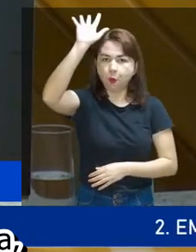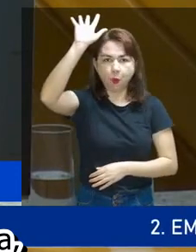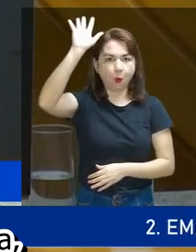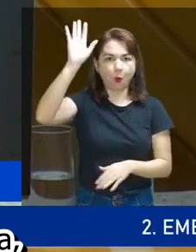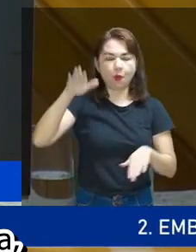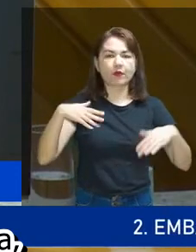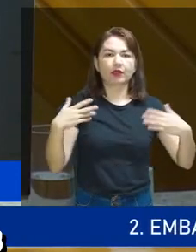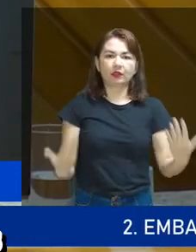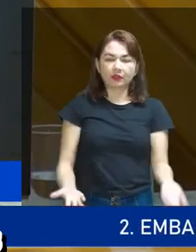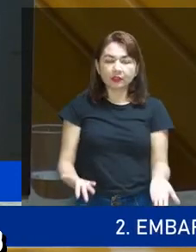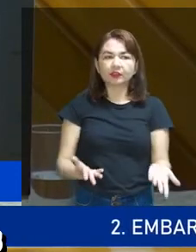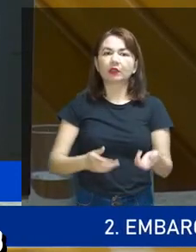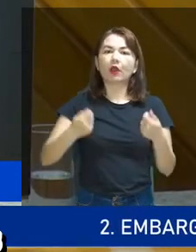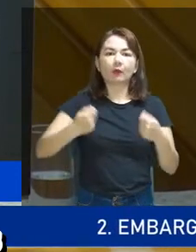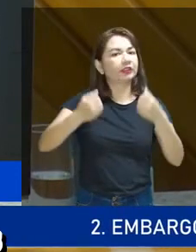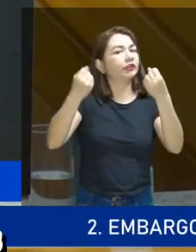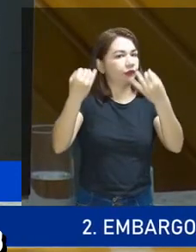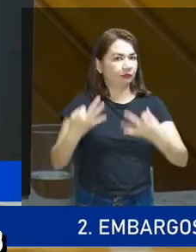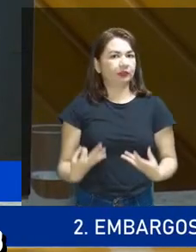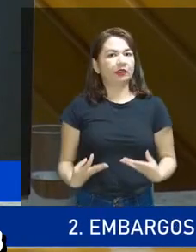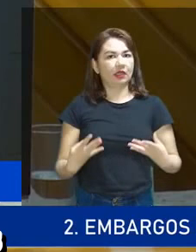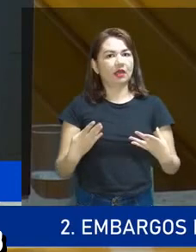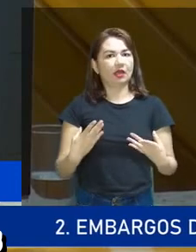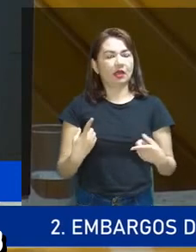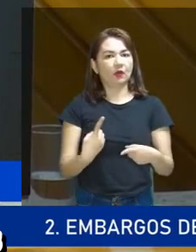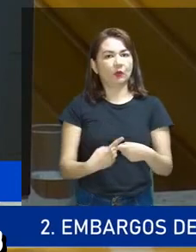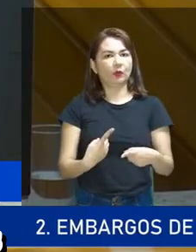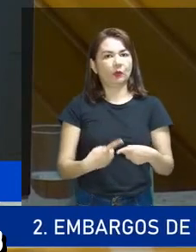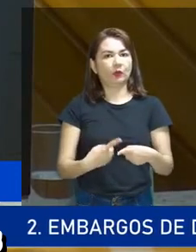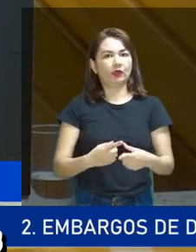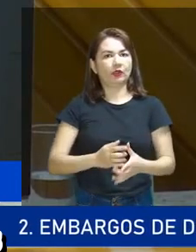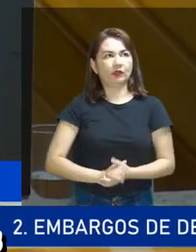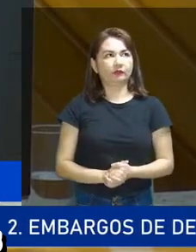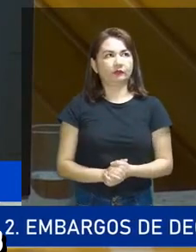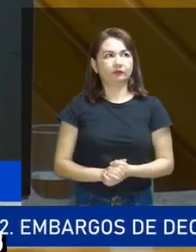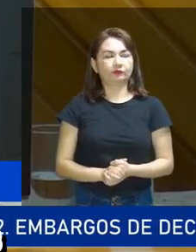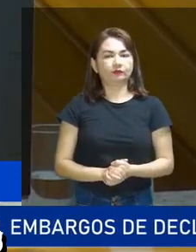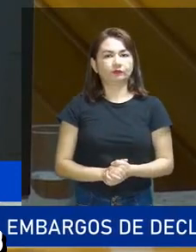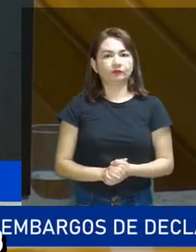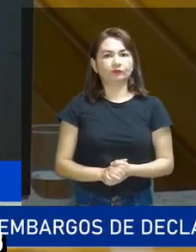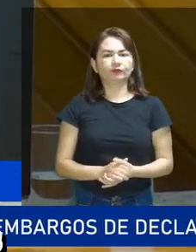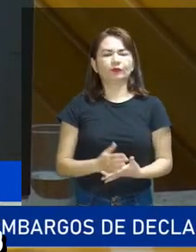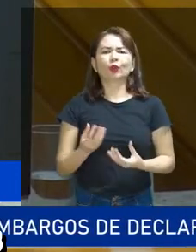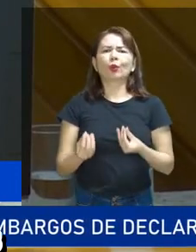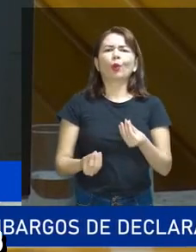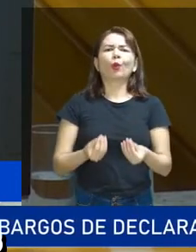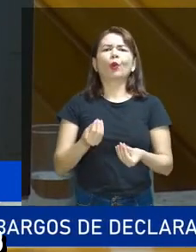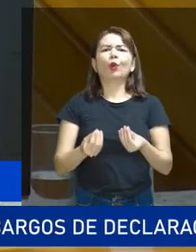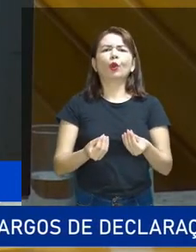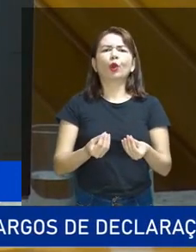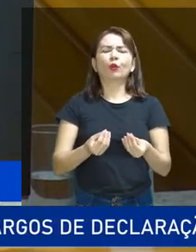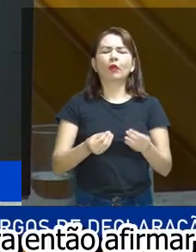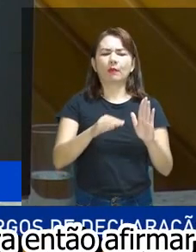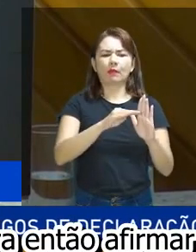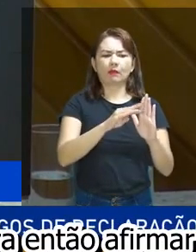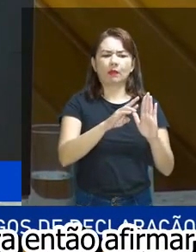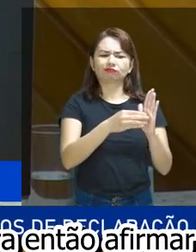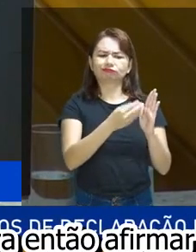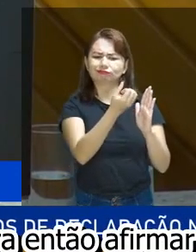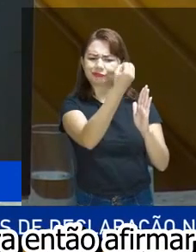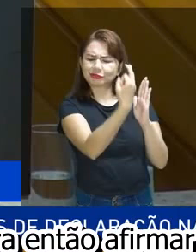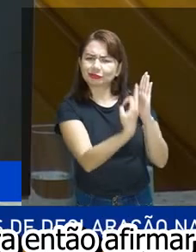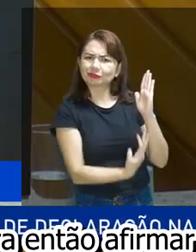seria omissa, pois não diz quais são os termos